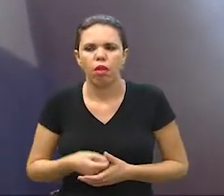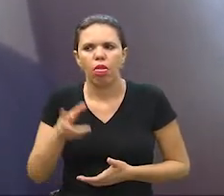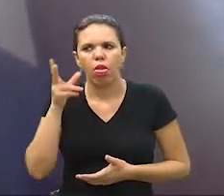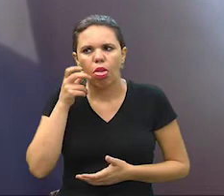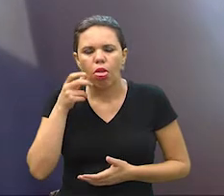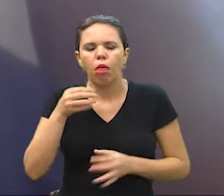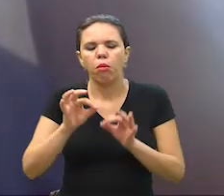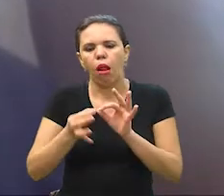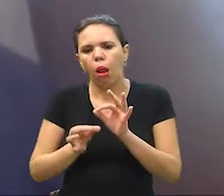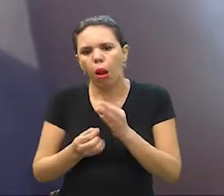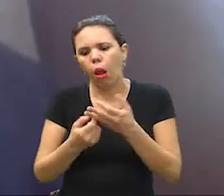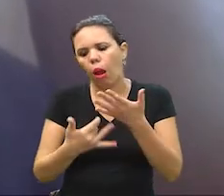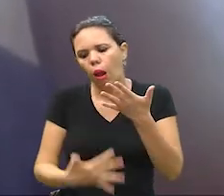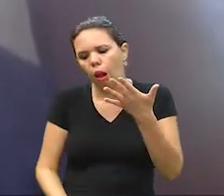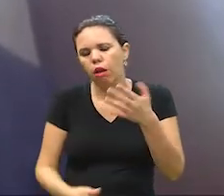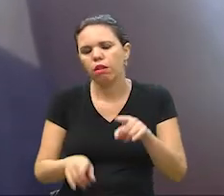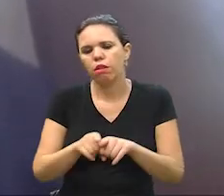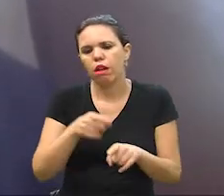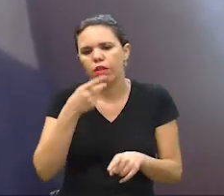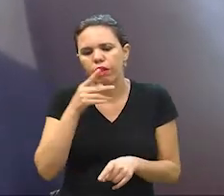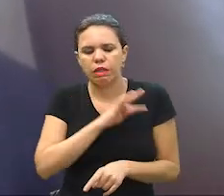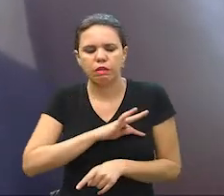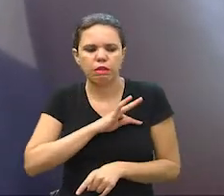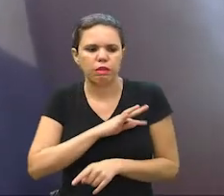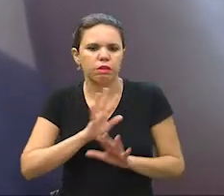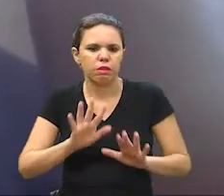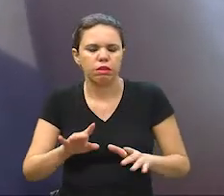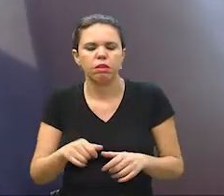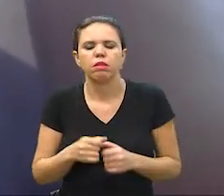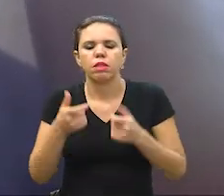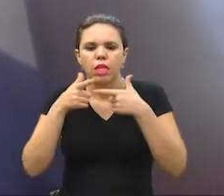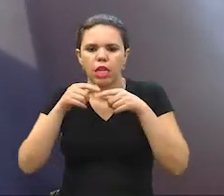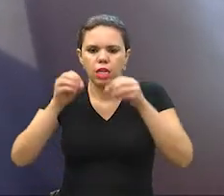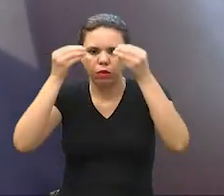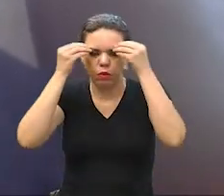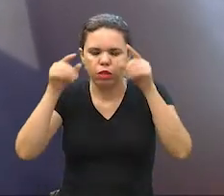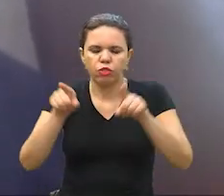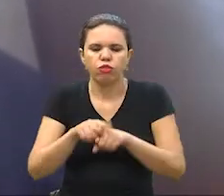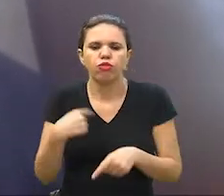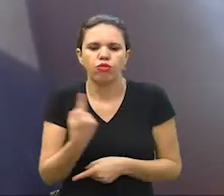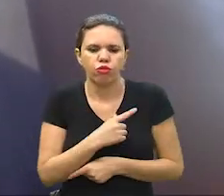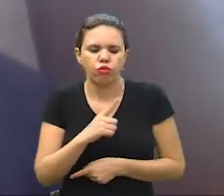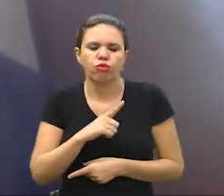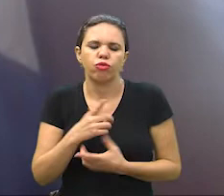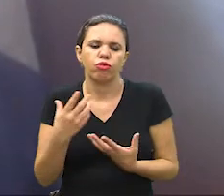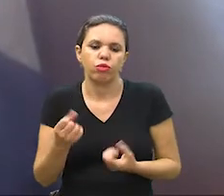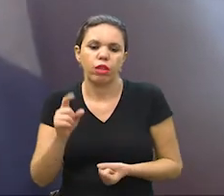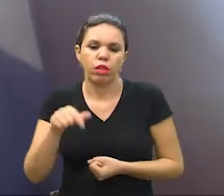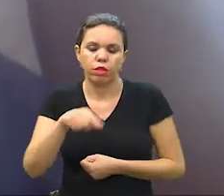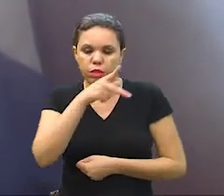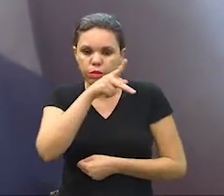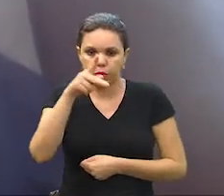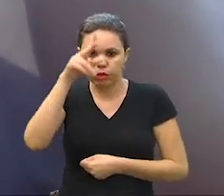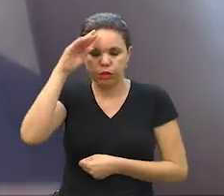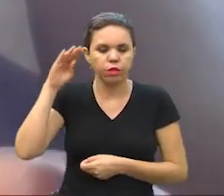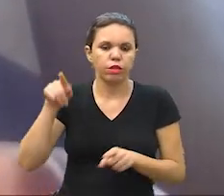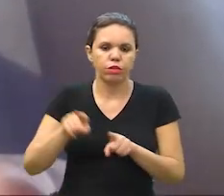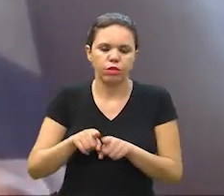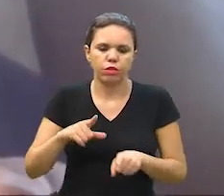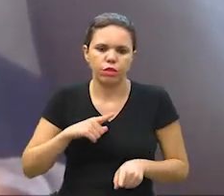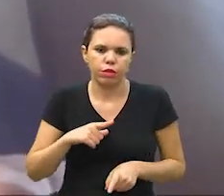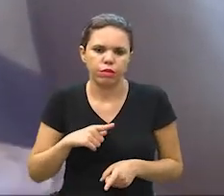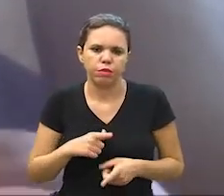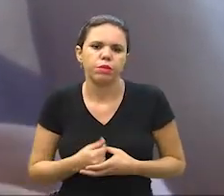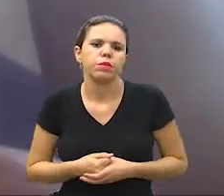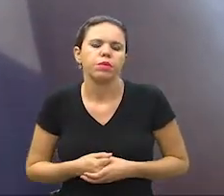ouvir essa linguagem, esse linguajar técnico. E aquela linguagem, que isso a gente tem que admitir que o presidente tem, que ele